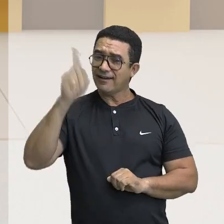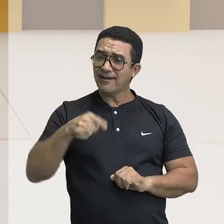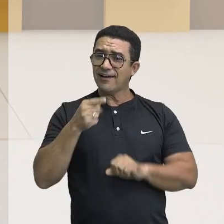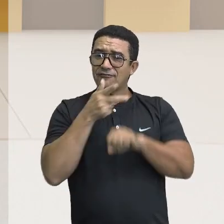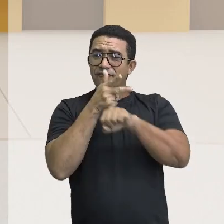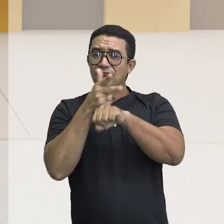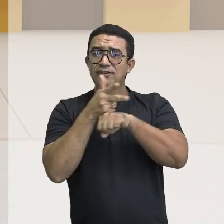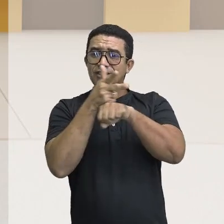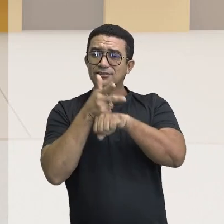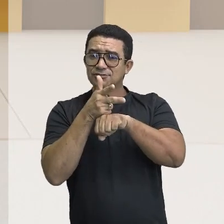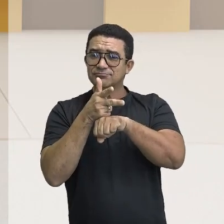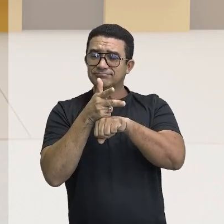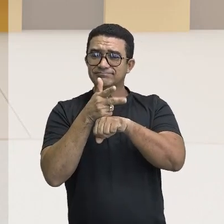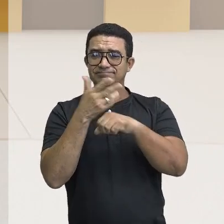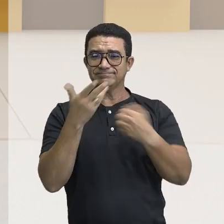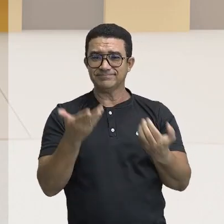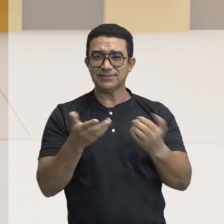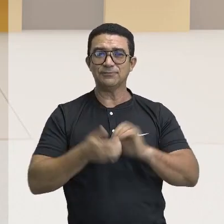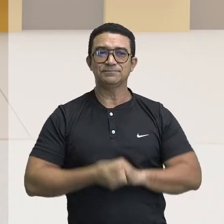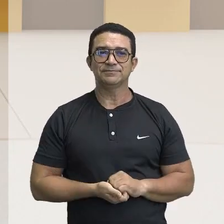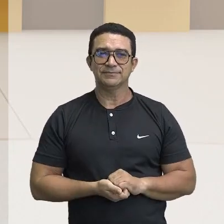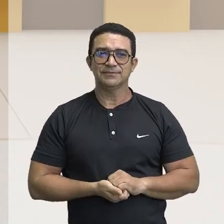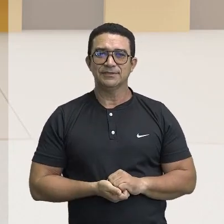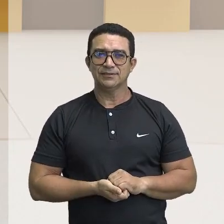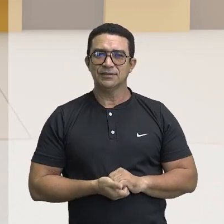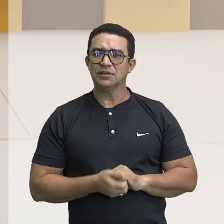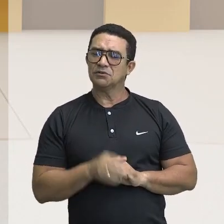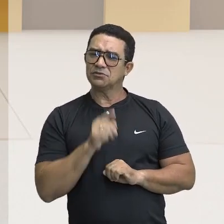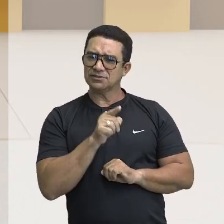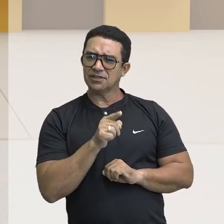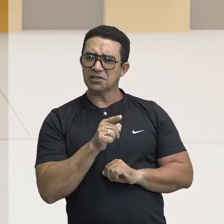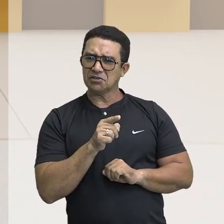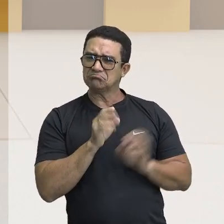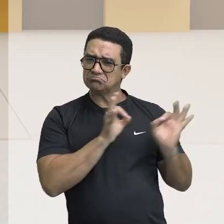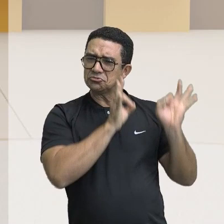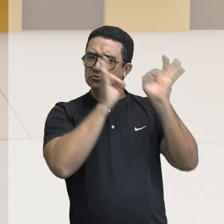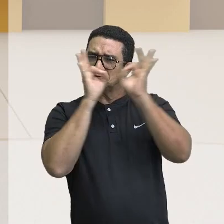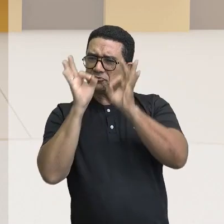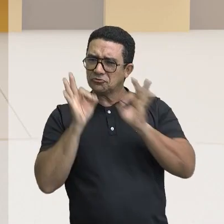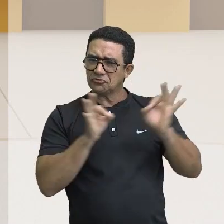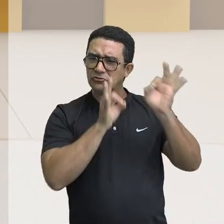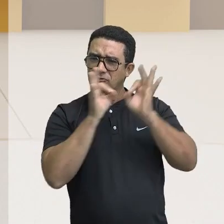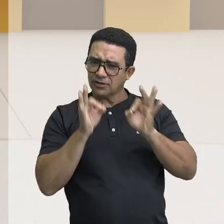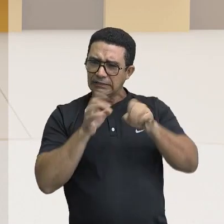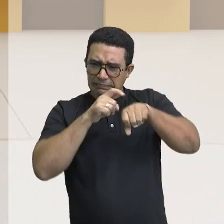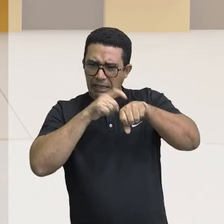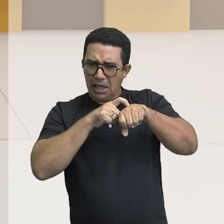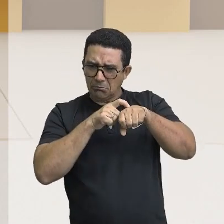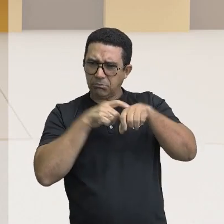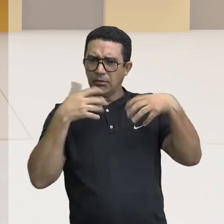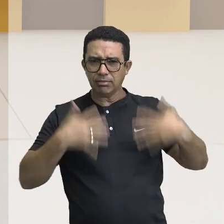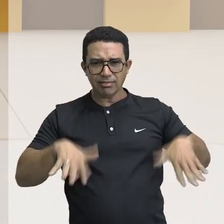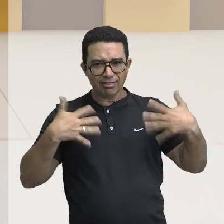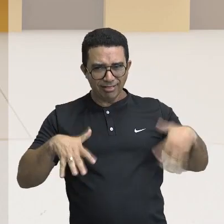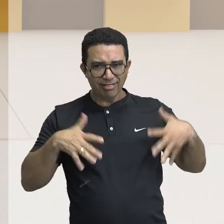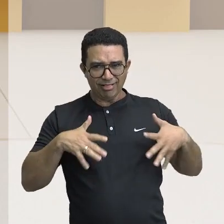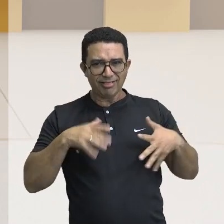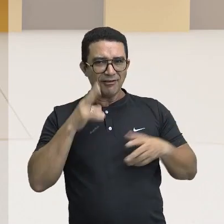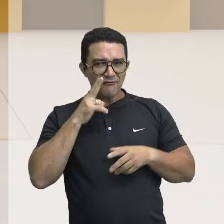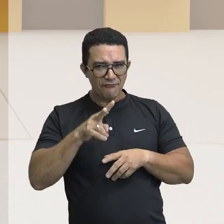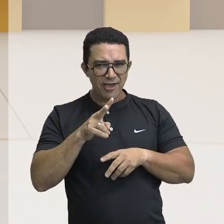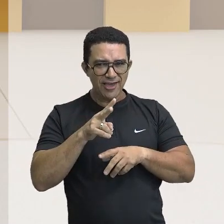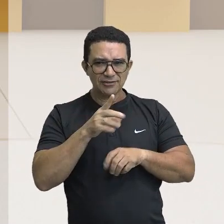vídeos, né? Você passa muito tempo vendo vídeos, professora Manuela? Com certeza. Os vídeos que